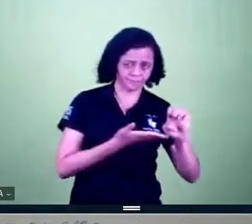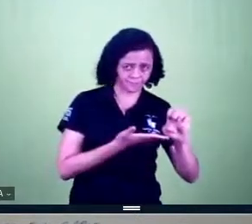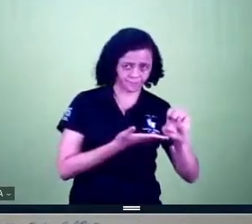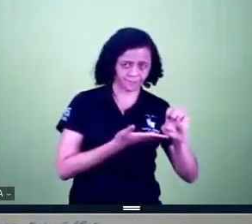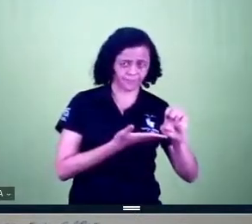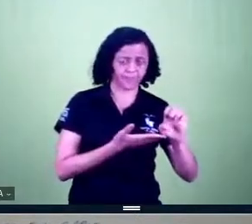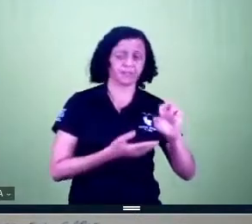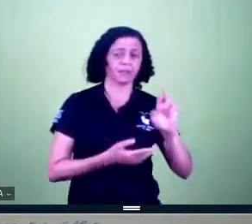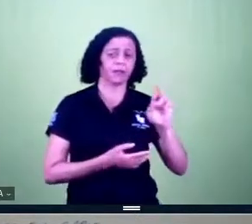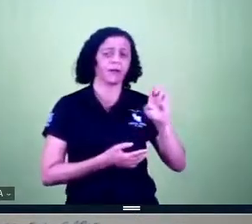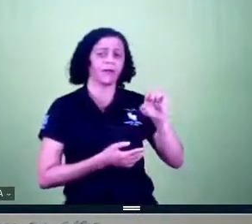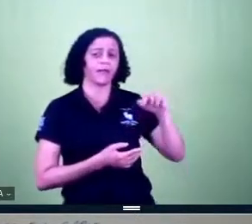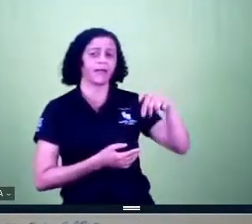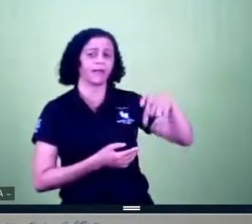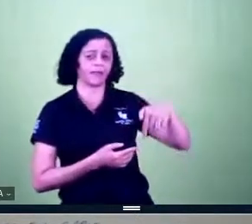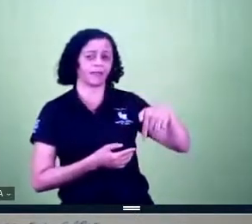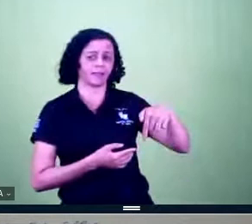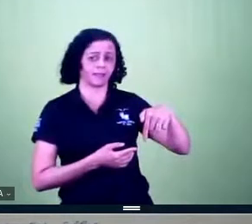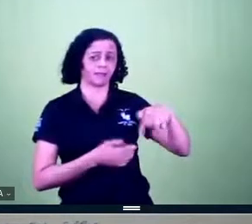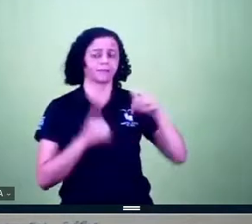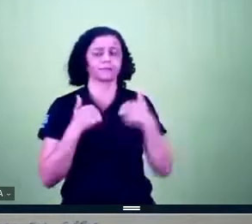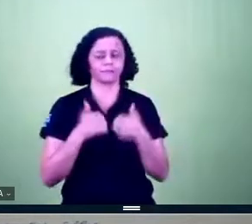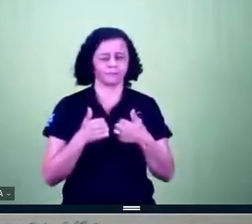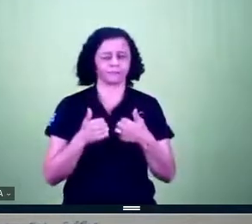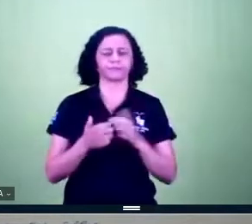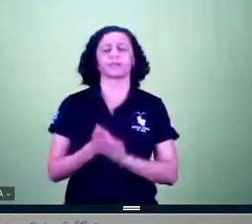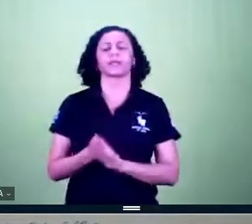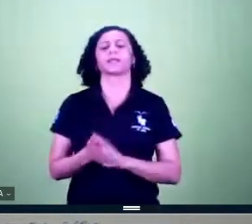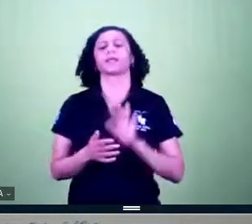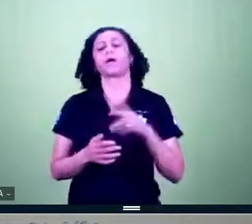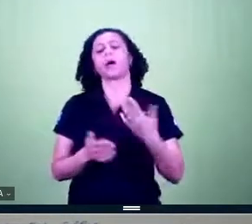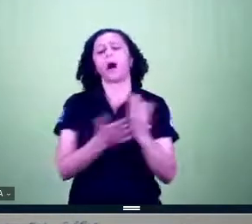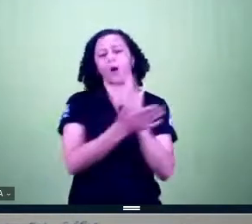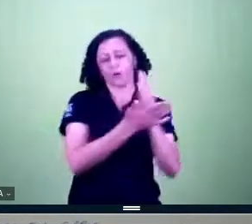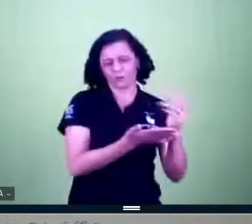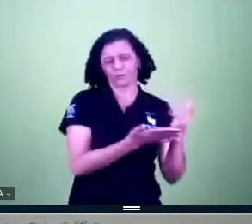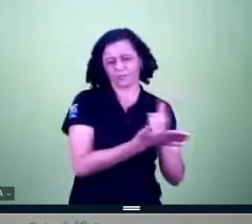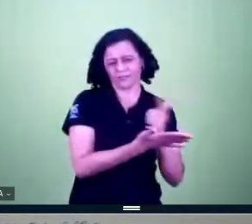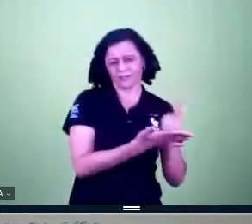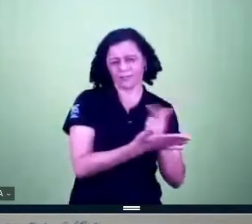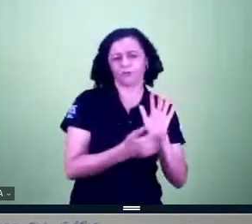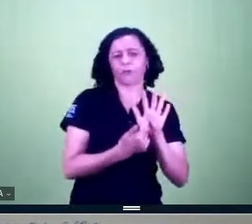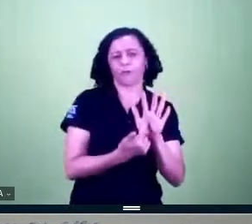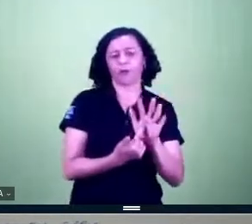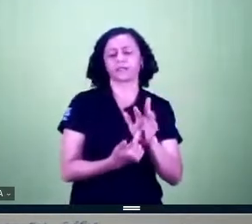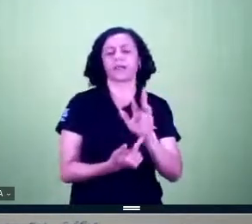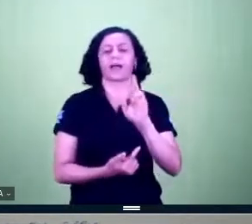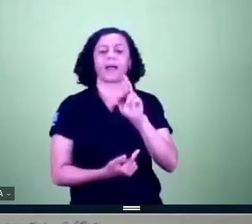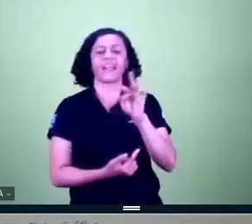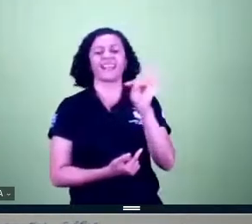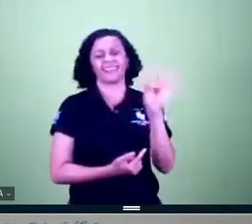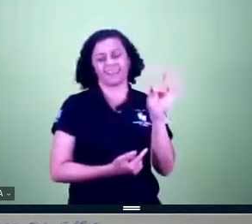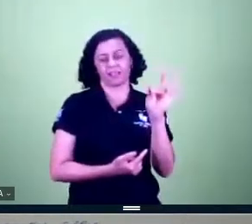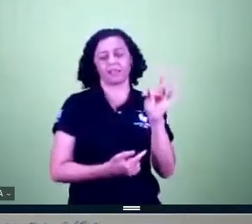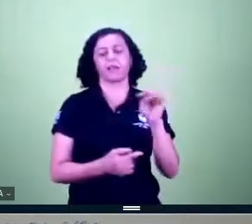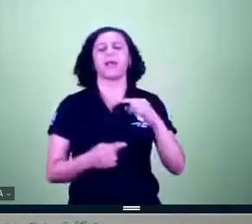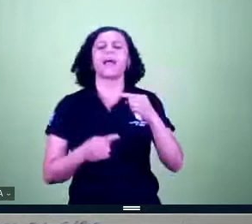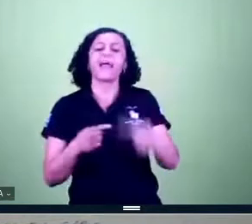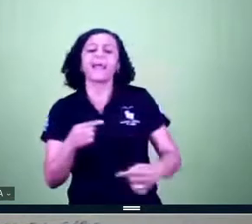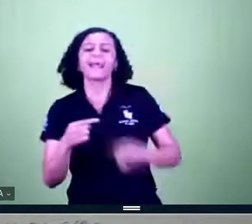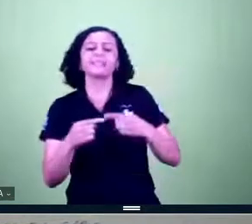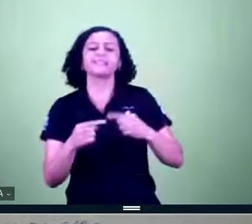resistência equivalente do circuito, resistência total do circuito. É a mesma coisa, tá? Nós vamos seguir um autor que está chamando aqui de REC,